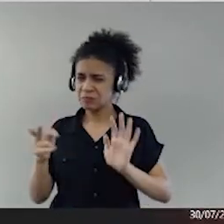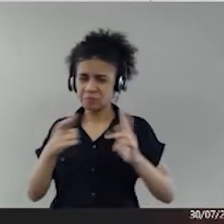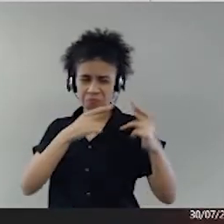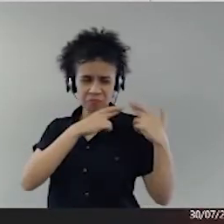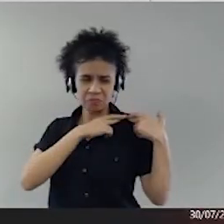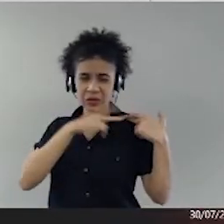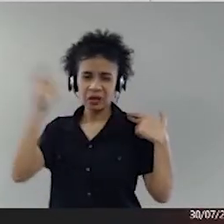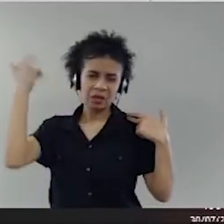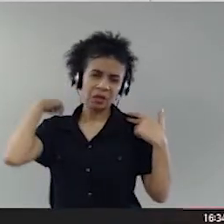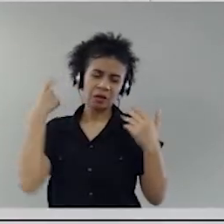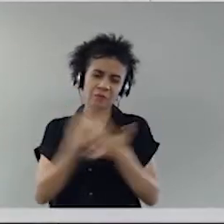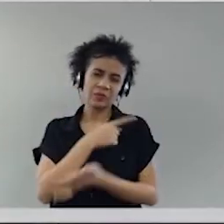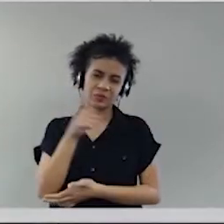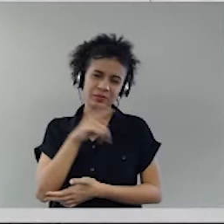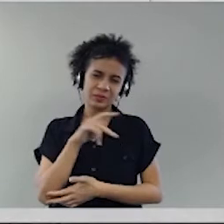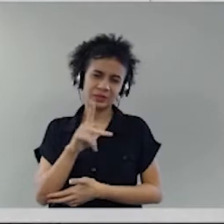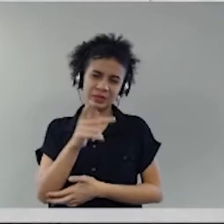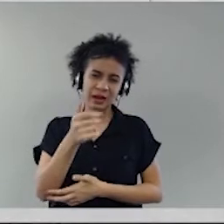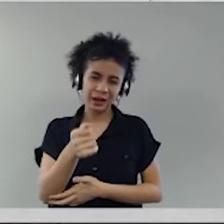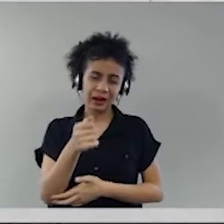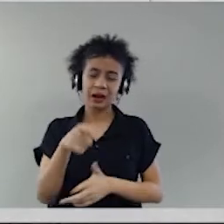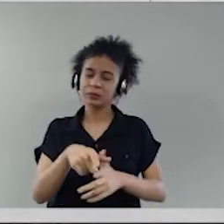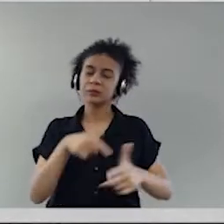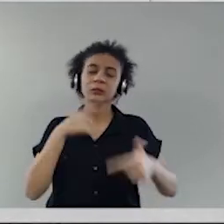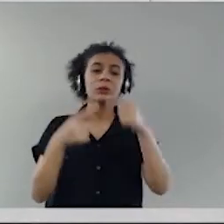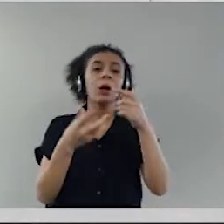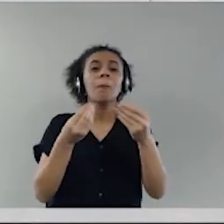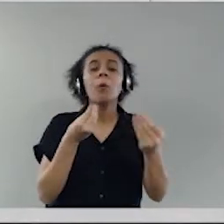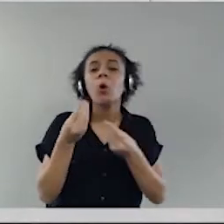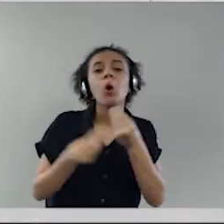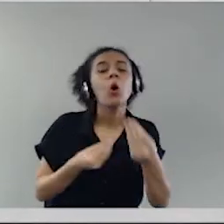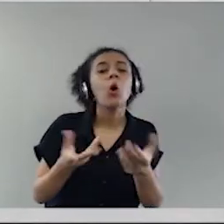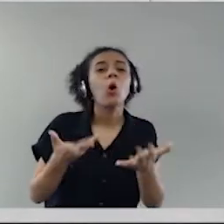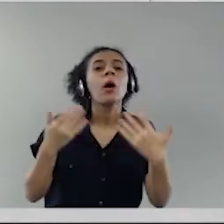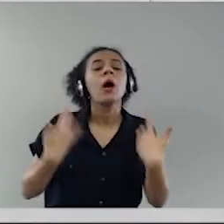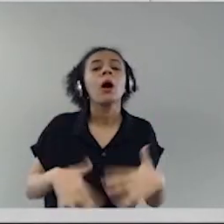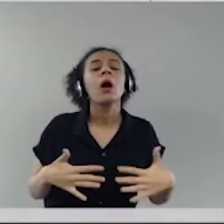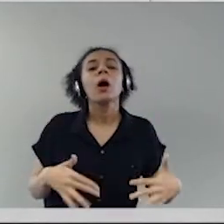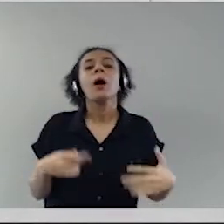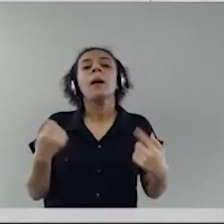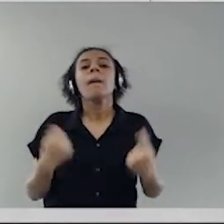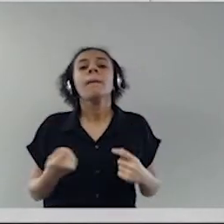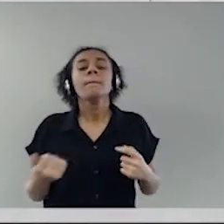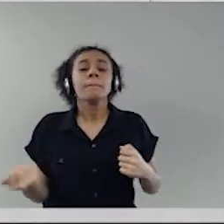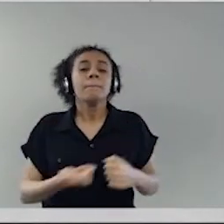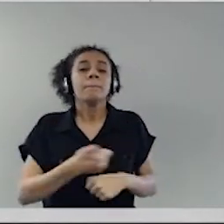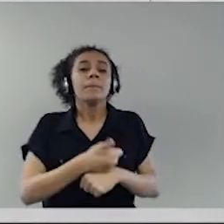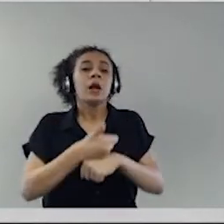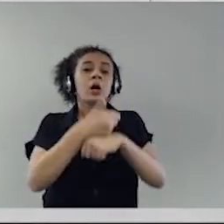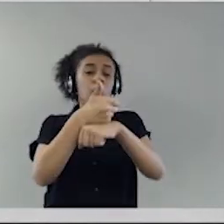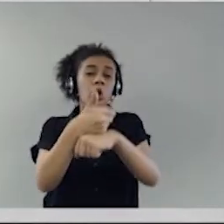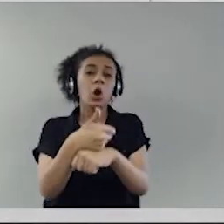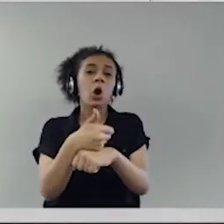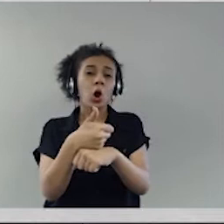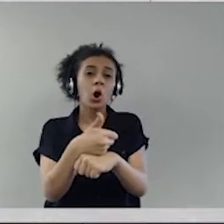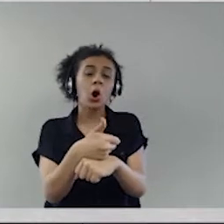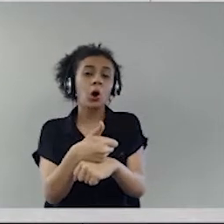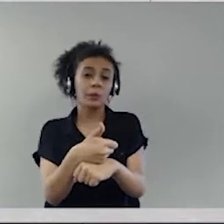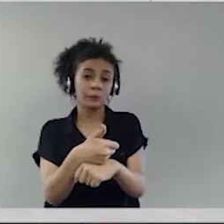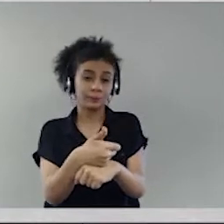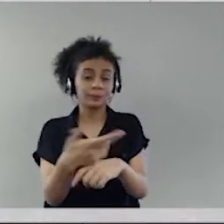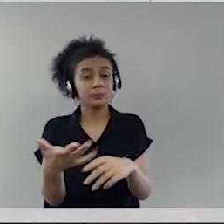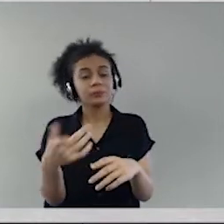época da Zika, onde nós discutimos muito a necessidade de uma melhora no